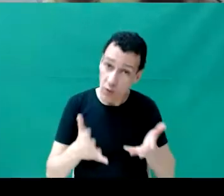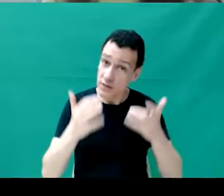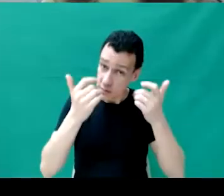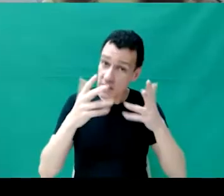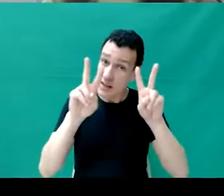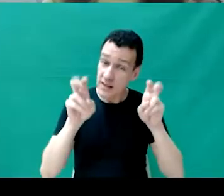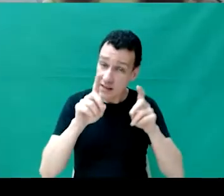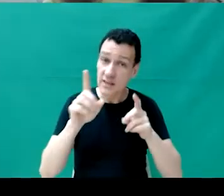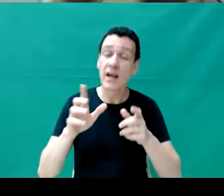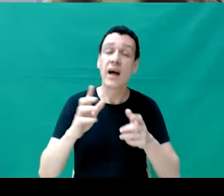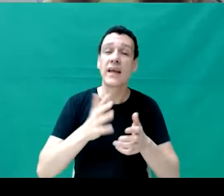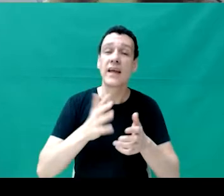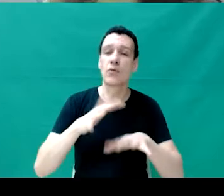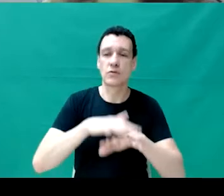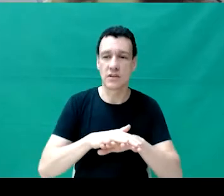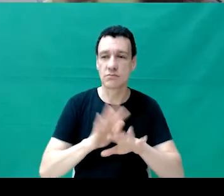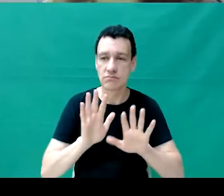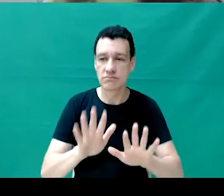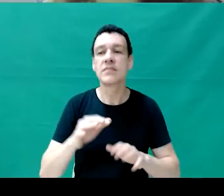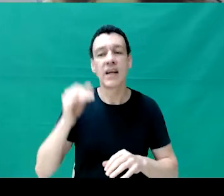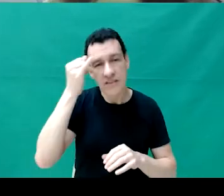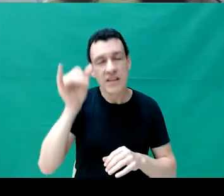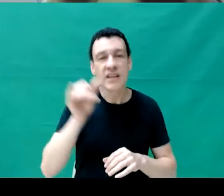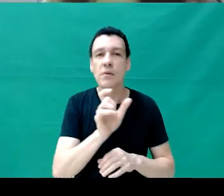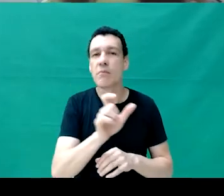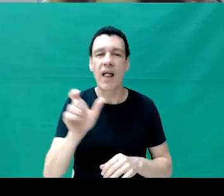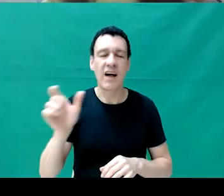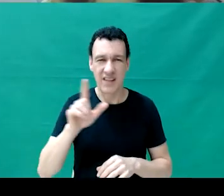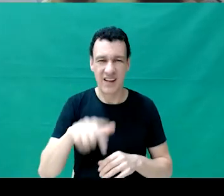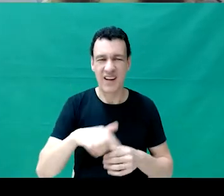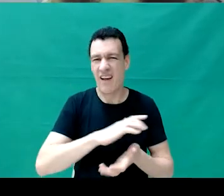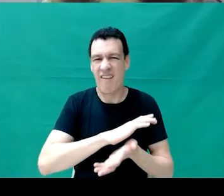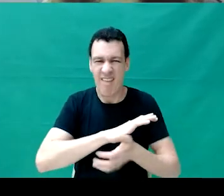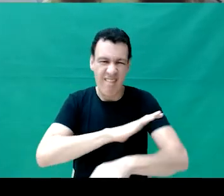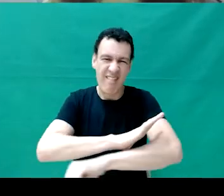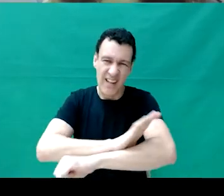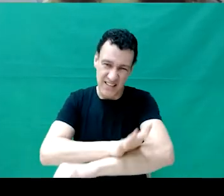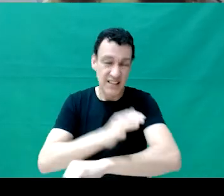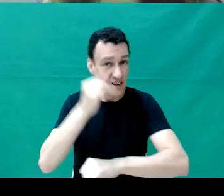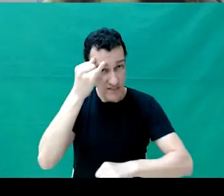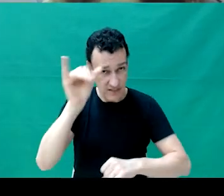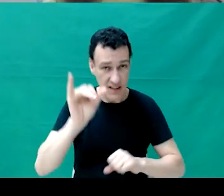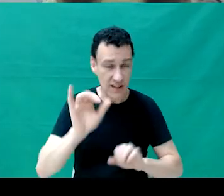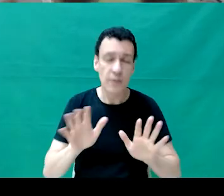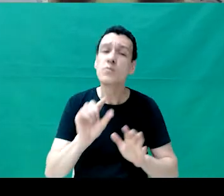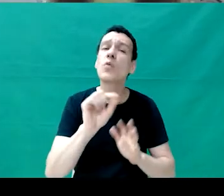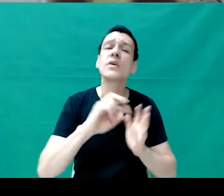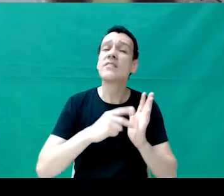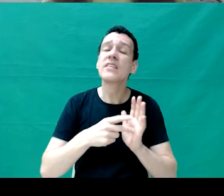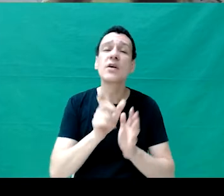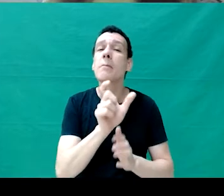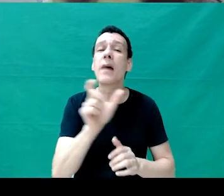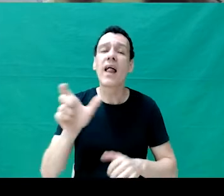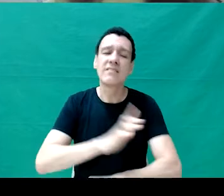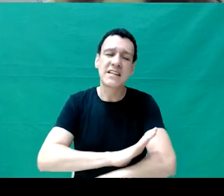racistas. E aí, o que são essas palavras racistas? São palavras que a gente utiliza no nosso dia a dia, seja no